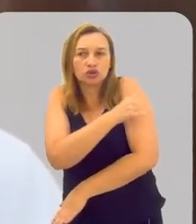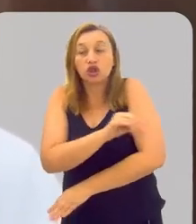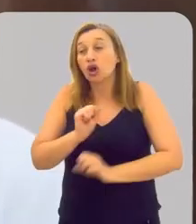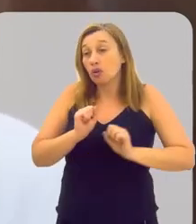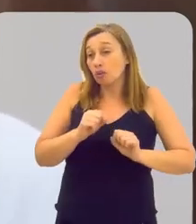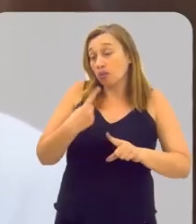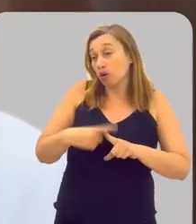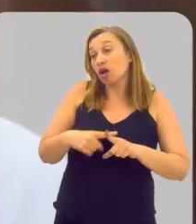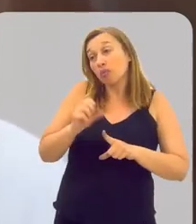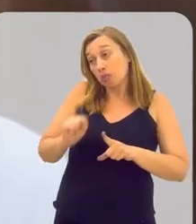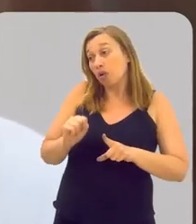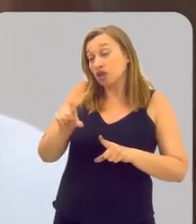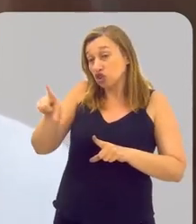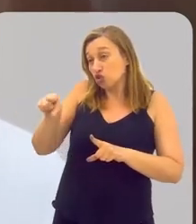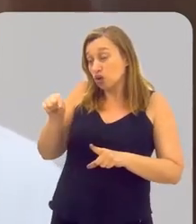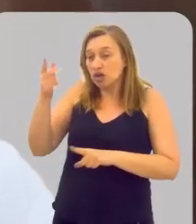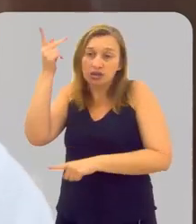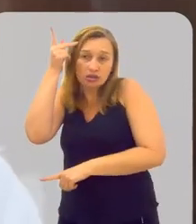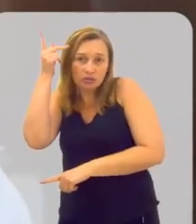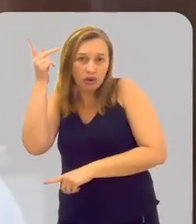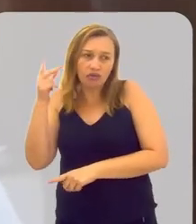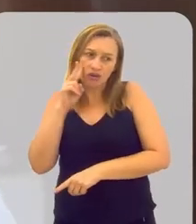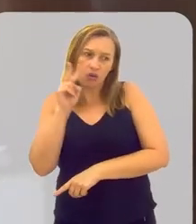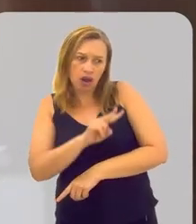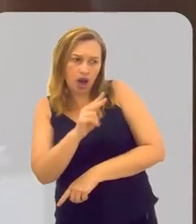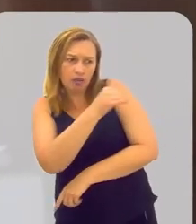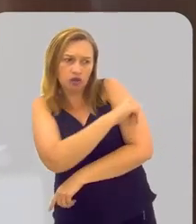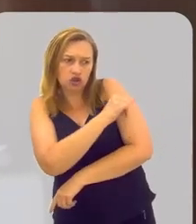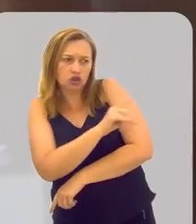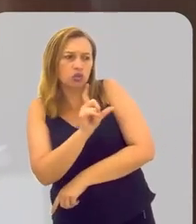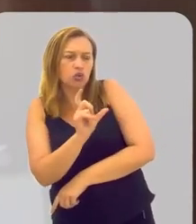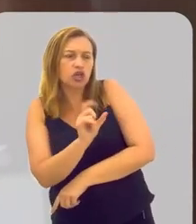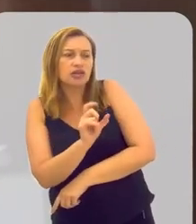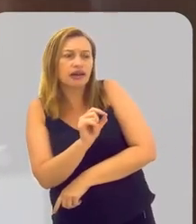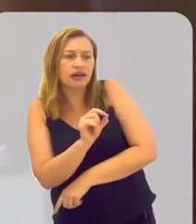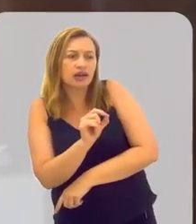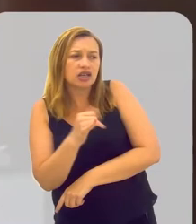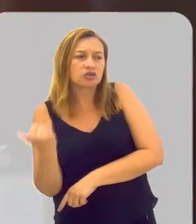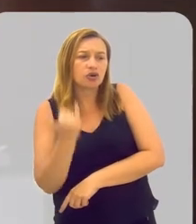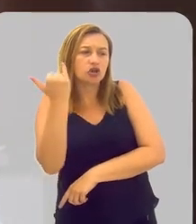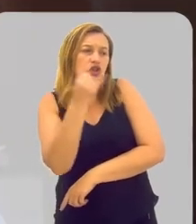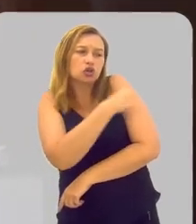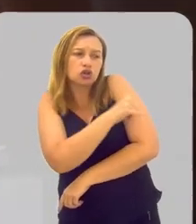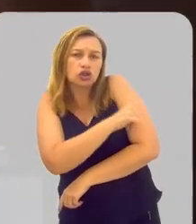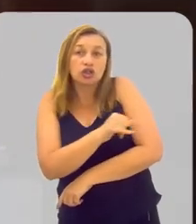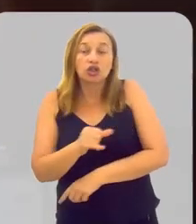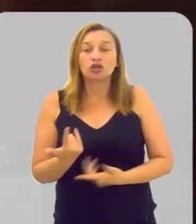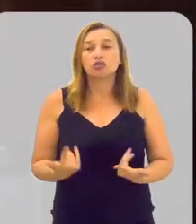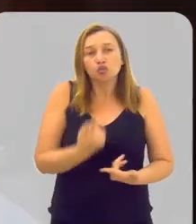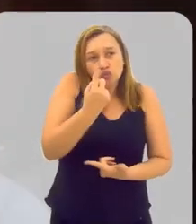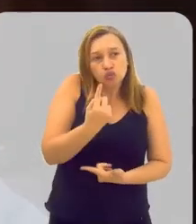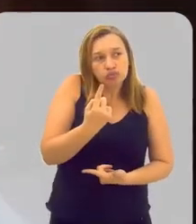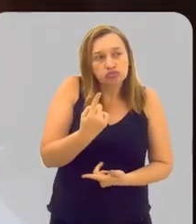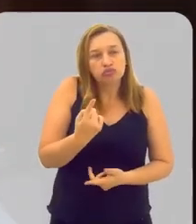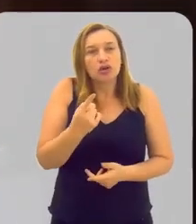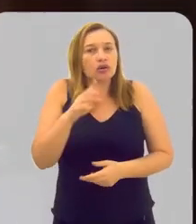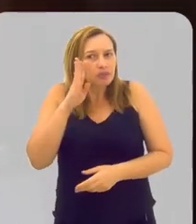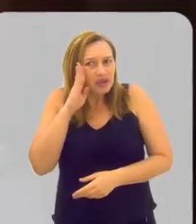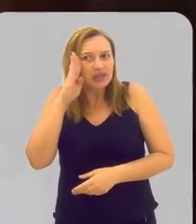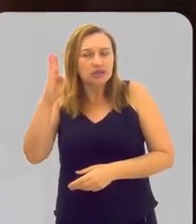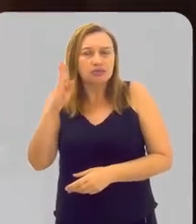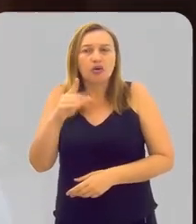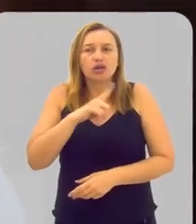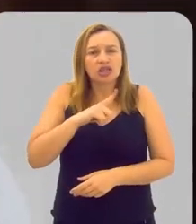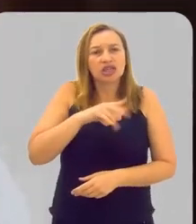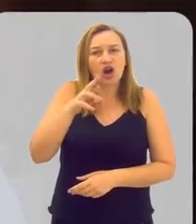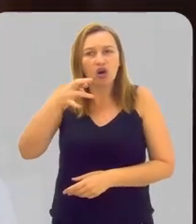Janeiro, porque o investidor ele pode decidir mandar para São Paulo. Então, ele vai olhar para o Rio de Janeiro e vai falar o que que o Rio de Janeiro tem de diferencial. Um dos diferenciais que a